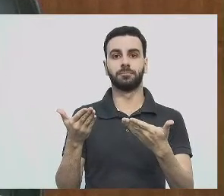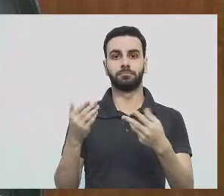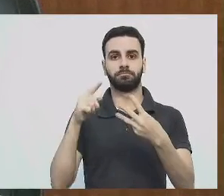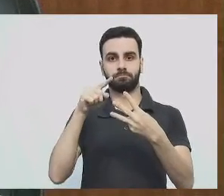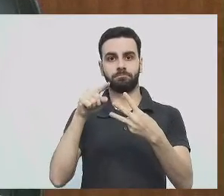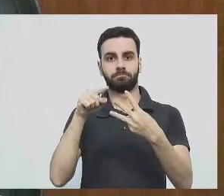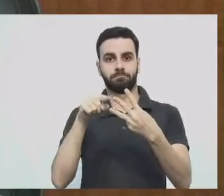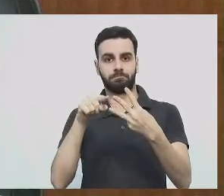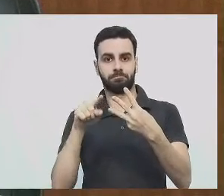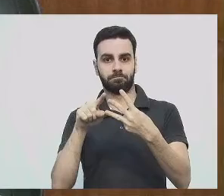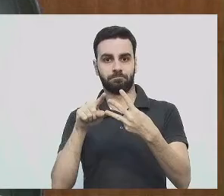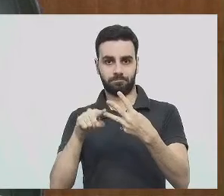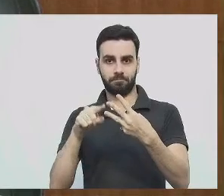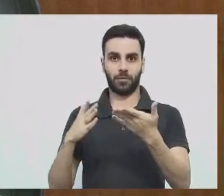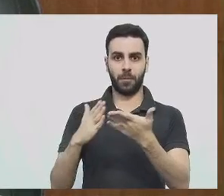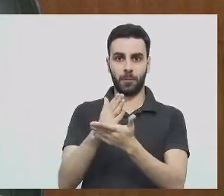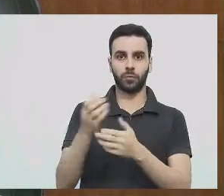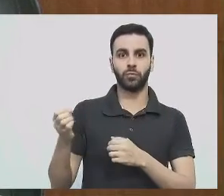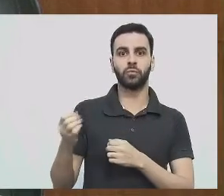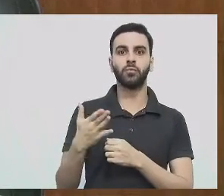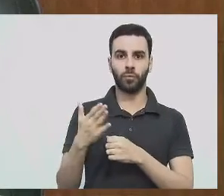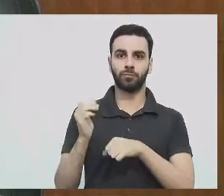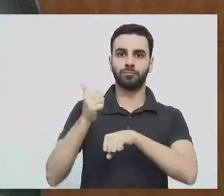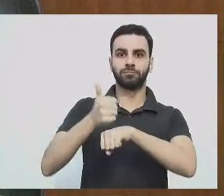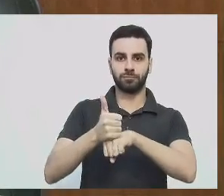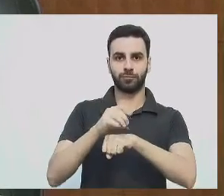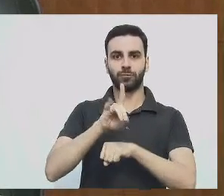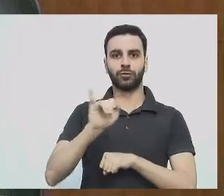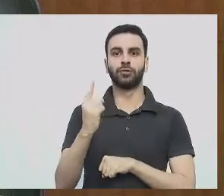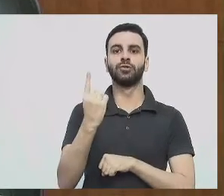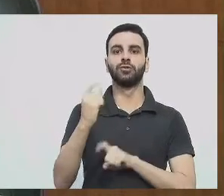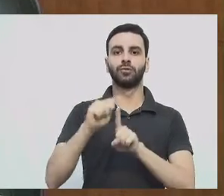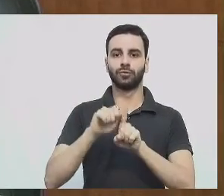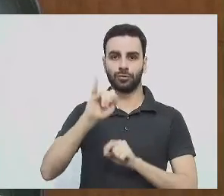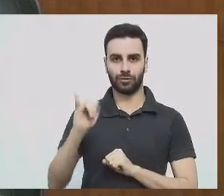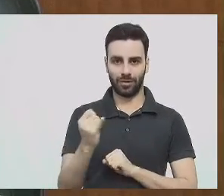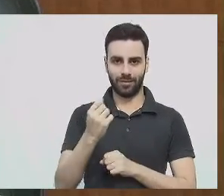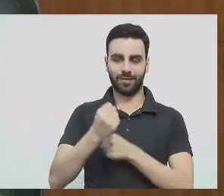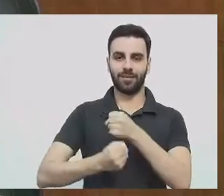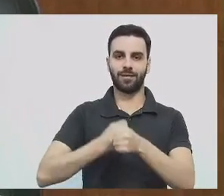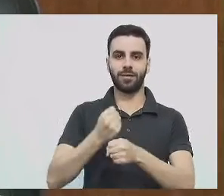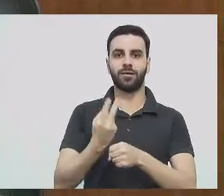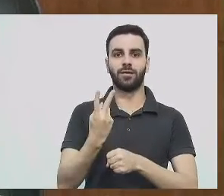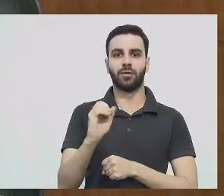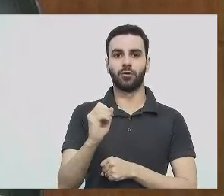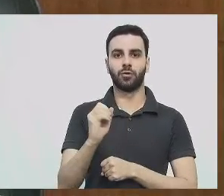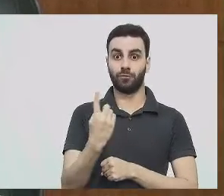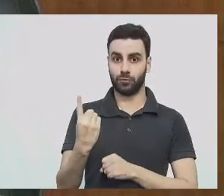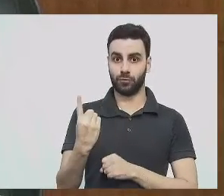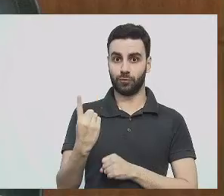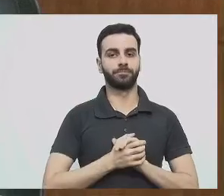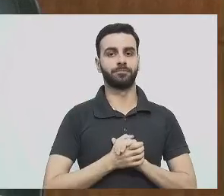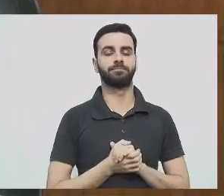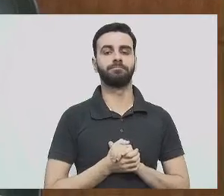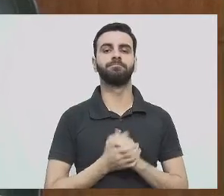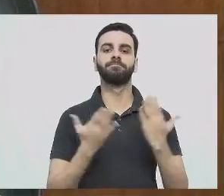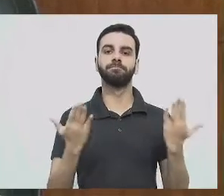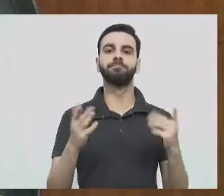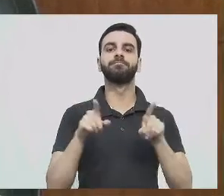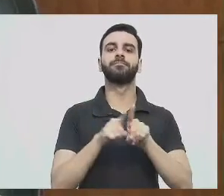né, que façam um grande mandato aí a partir do dia 1º de janeiro de 2021. Quero